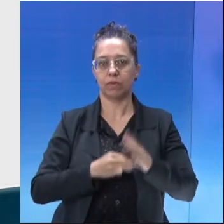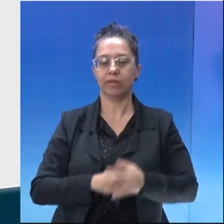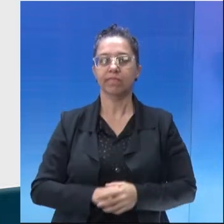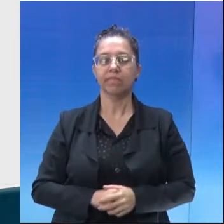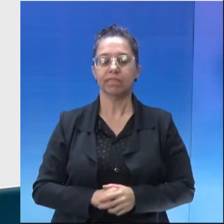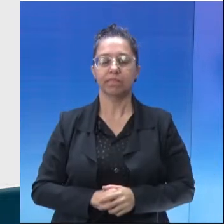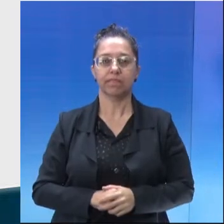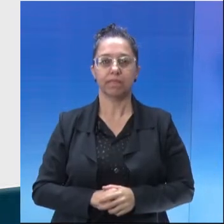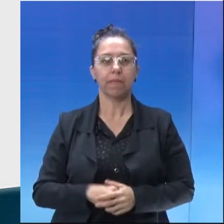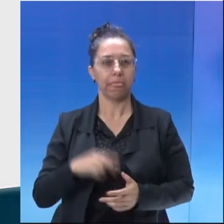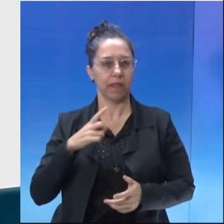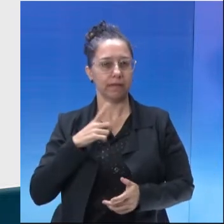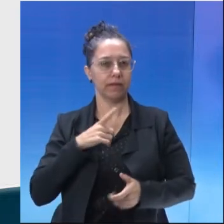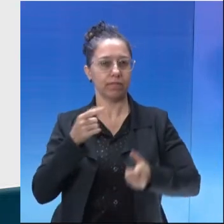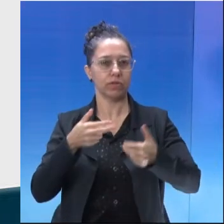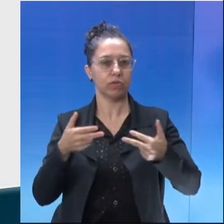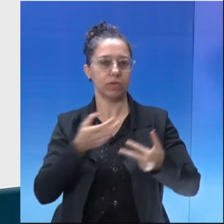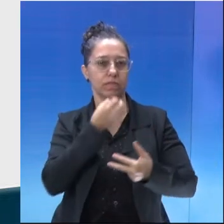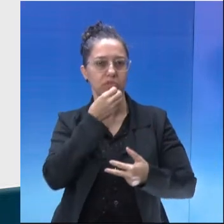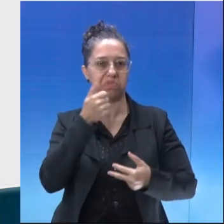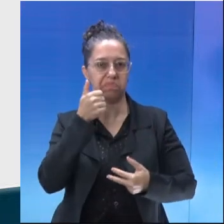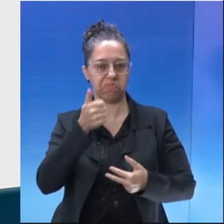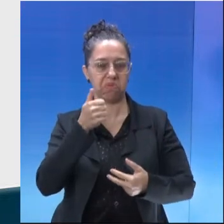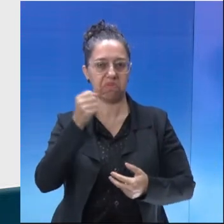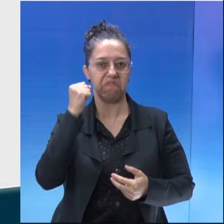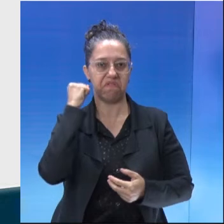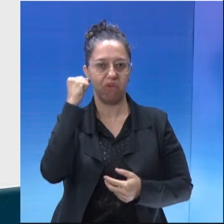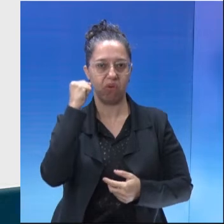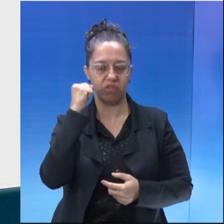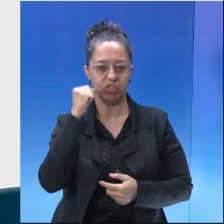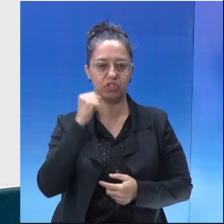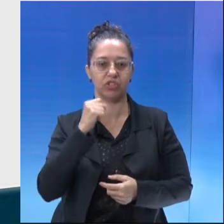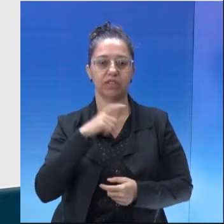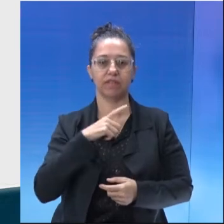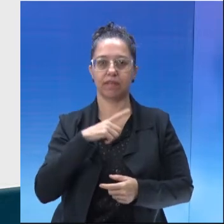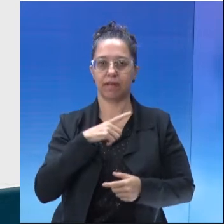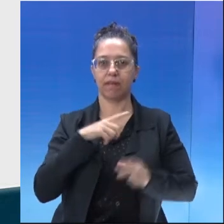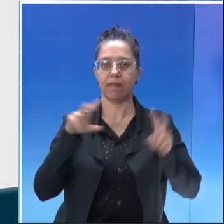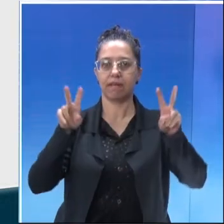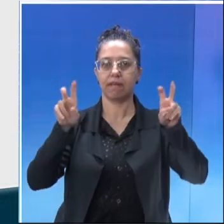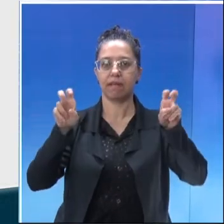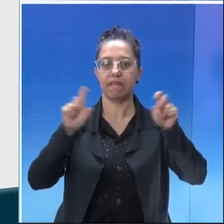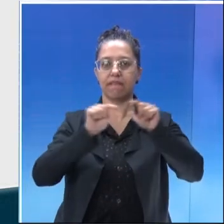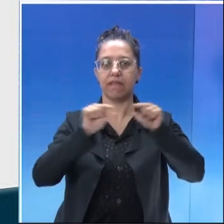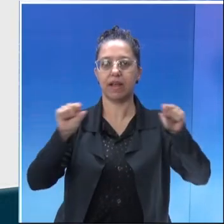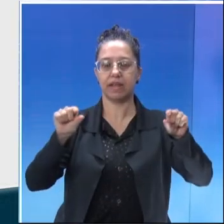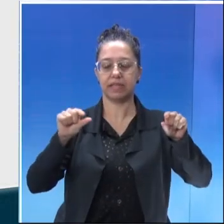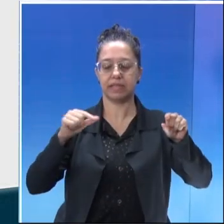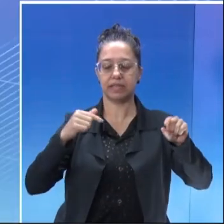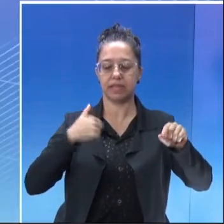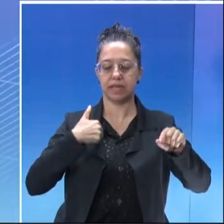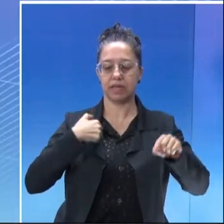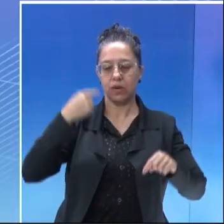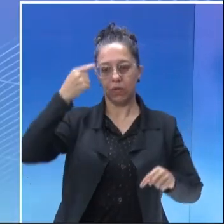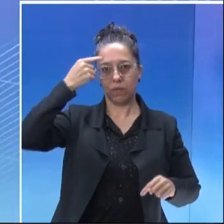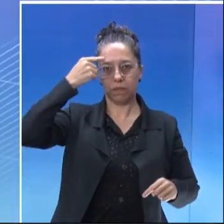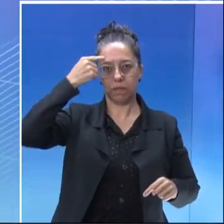tem muitas questões fortes nesse livro, tanto é que nesse livro tem a frase muito famosa que é penso, logo